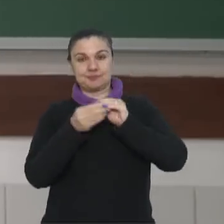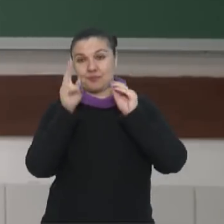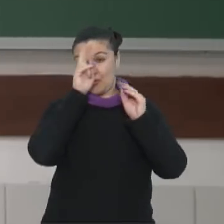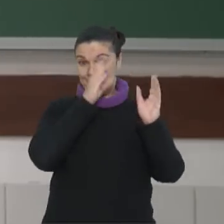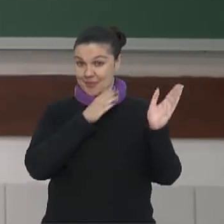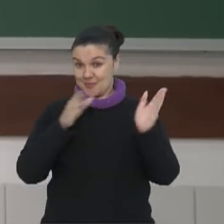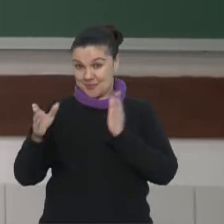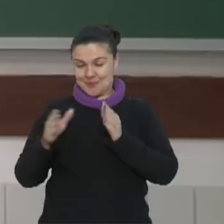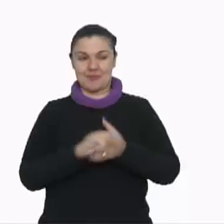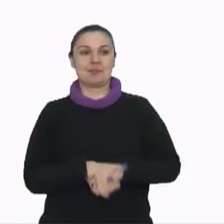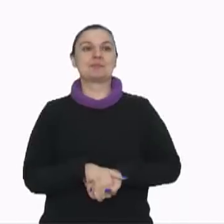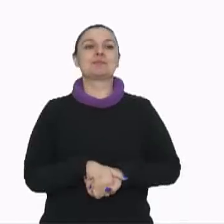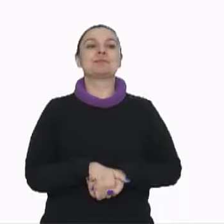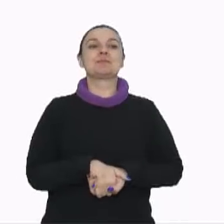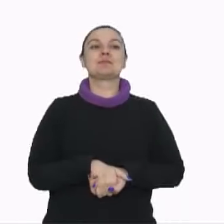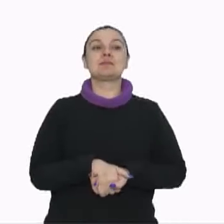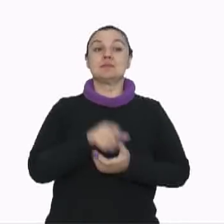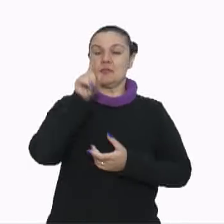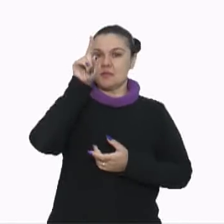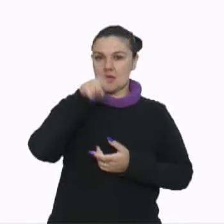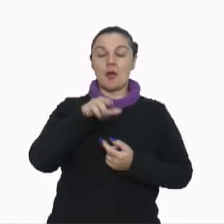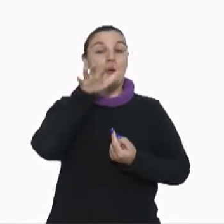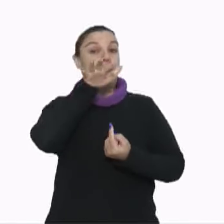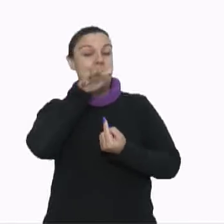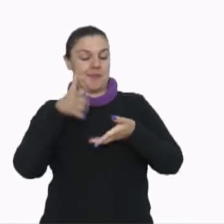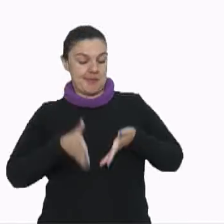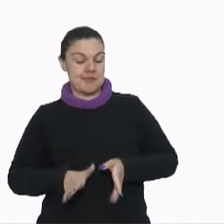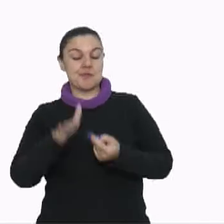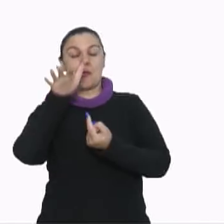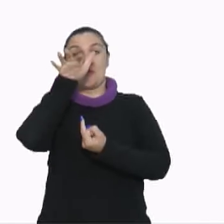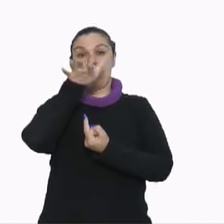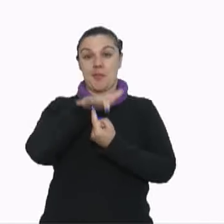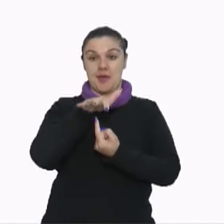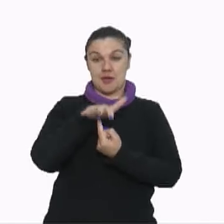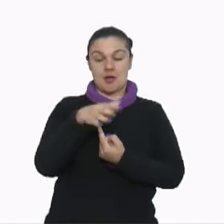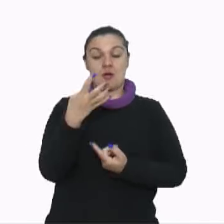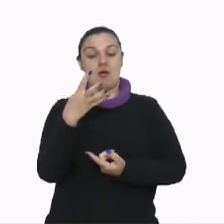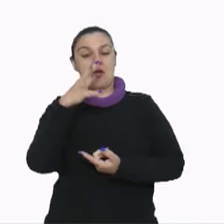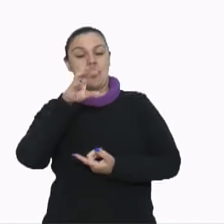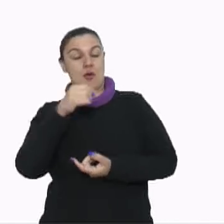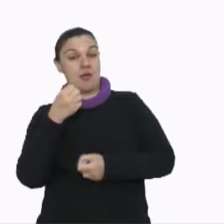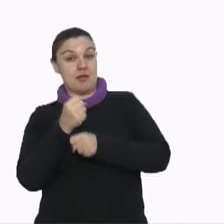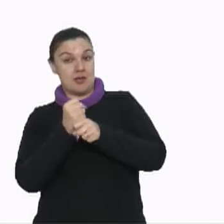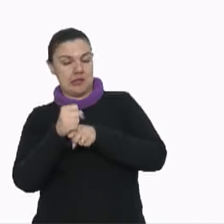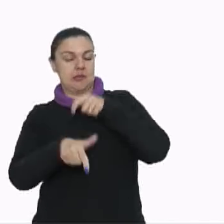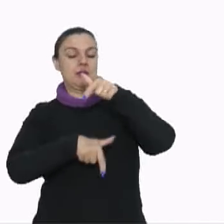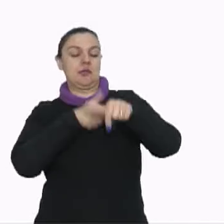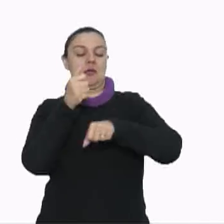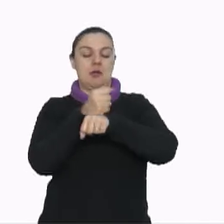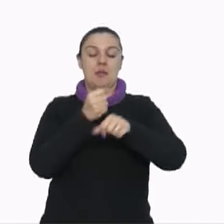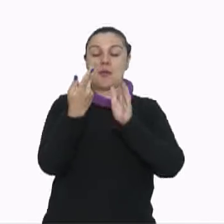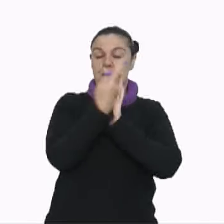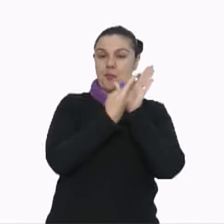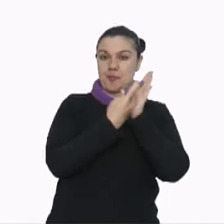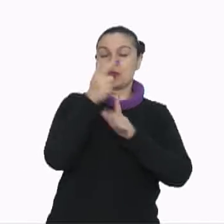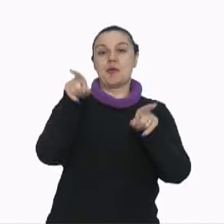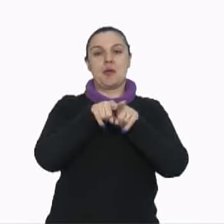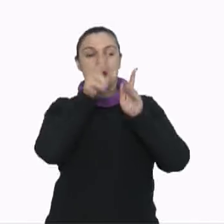um resuminho ali. Ele é paranaense, tem 40 anos de vida artística como ilustrador e